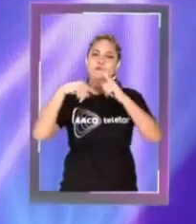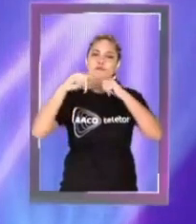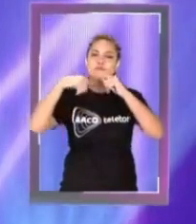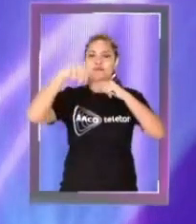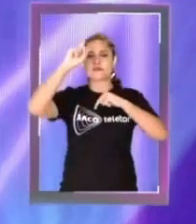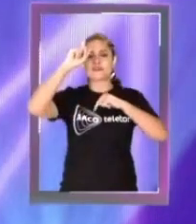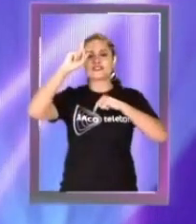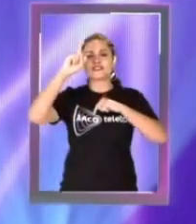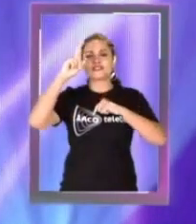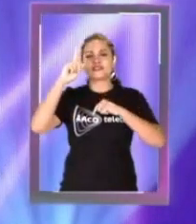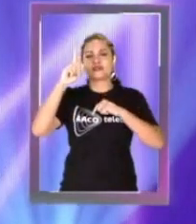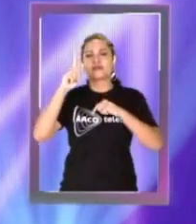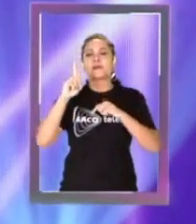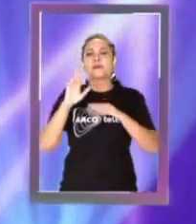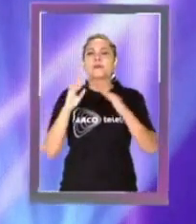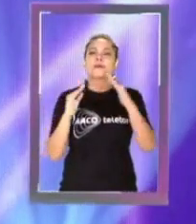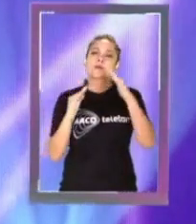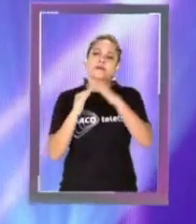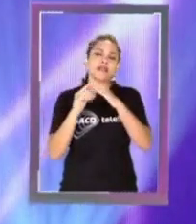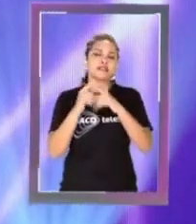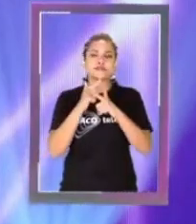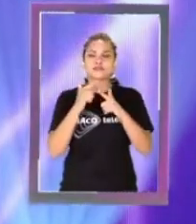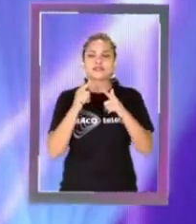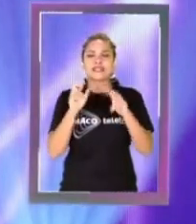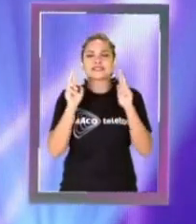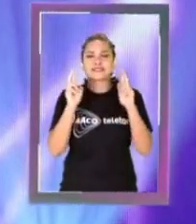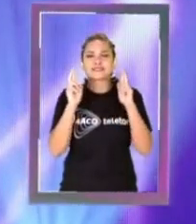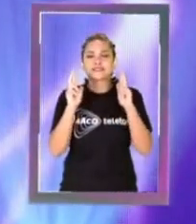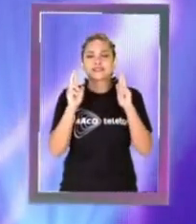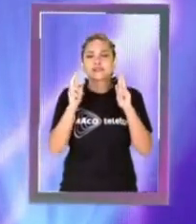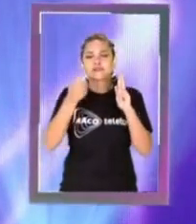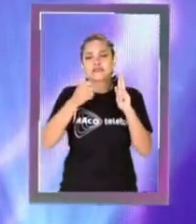temos meta, mas temos expectativas e temos vidas que precisam de vocês, ok?